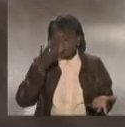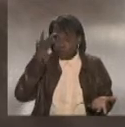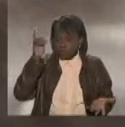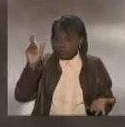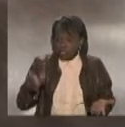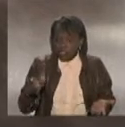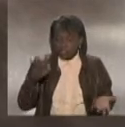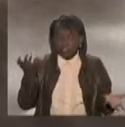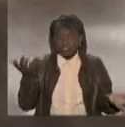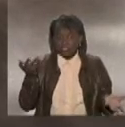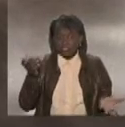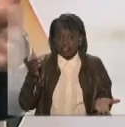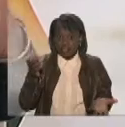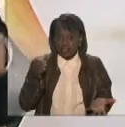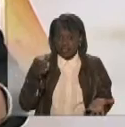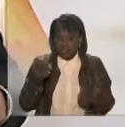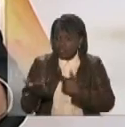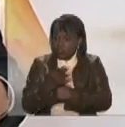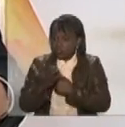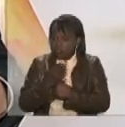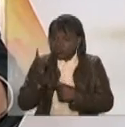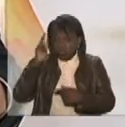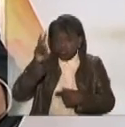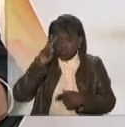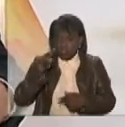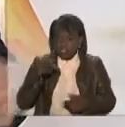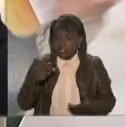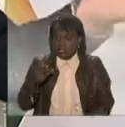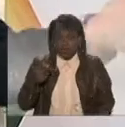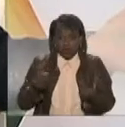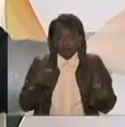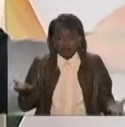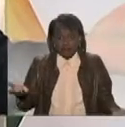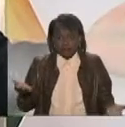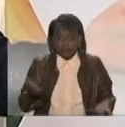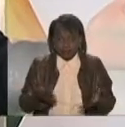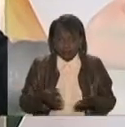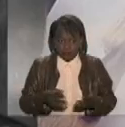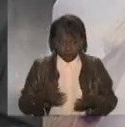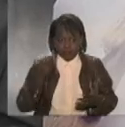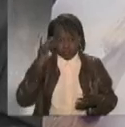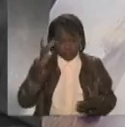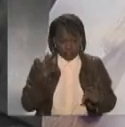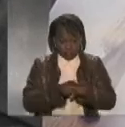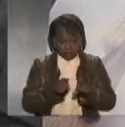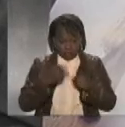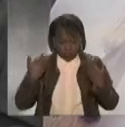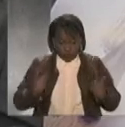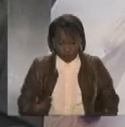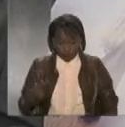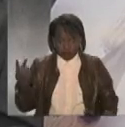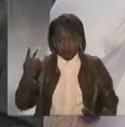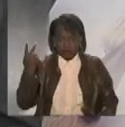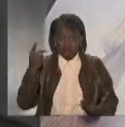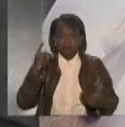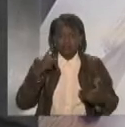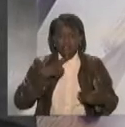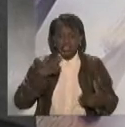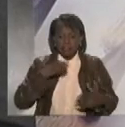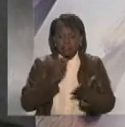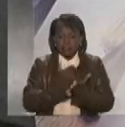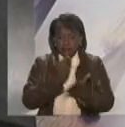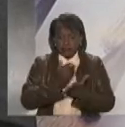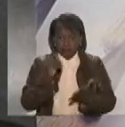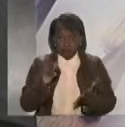quem, com quem reconstruir essa história, faz como? E eu acho que a valorização do corpo também vai para